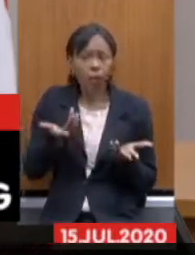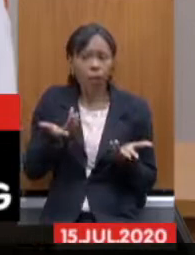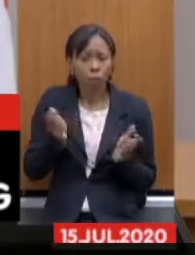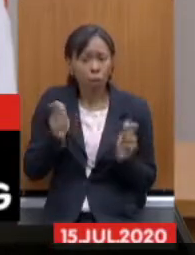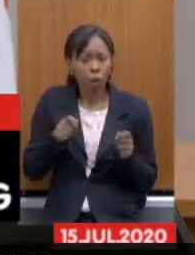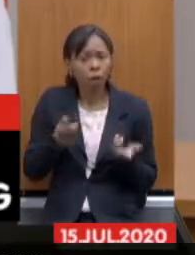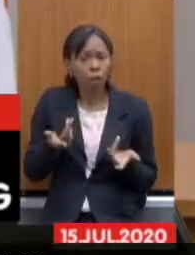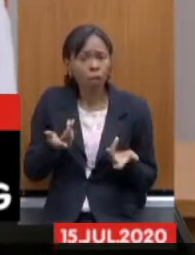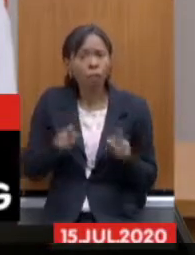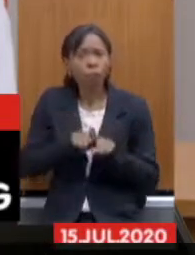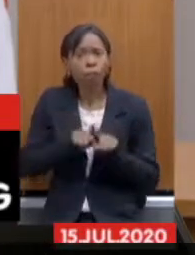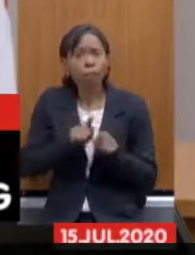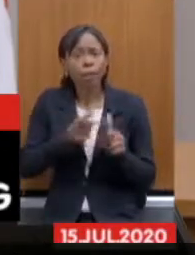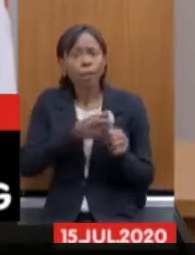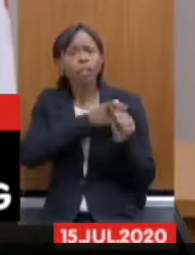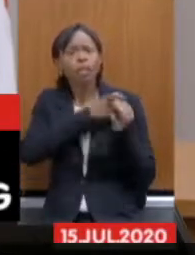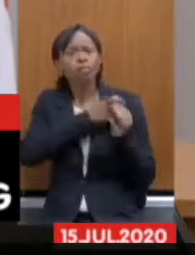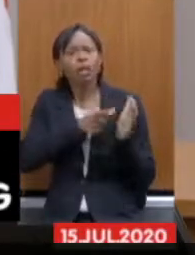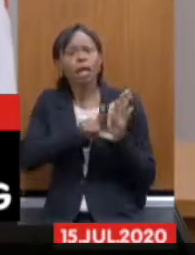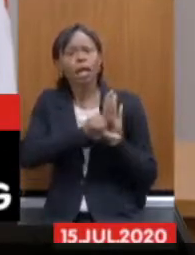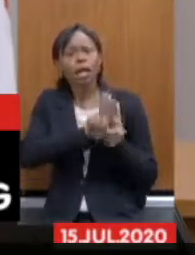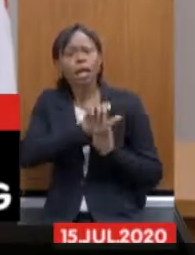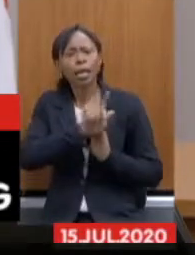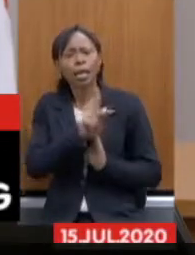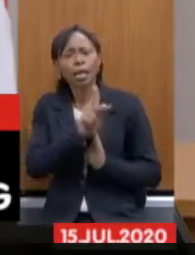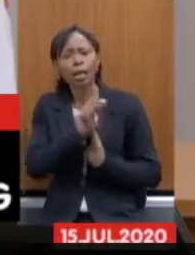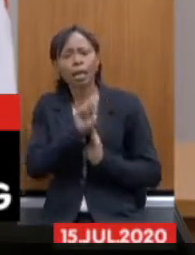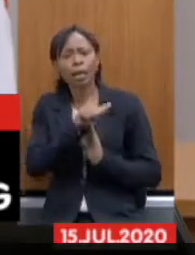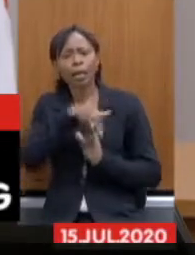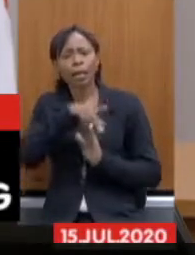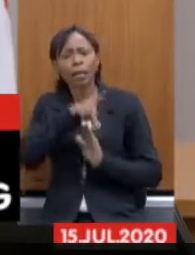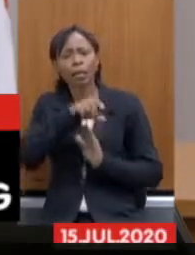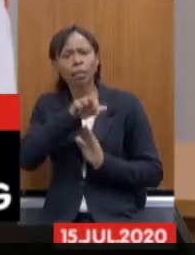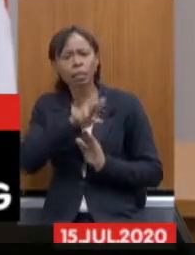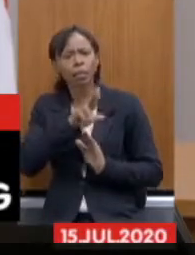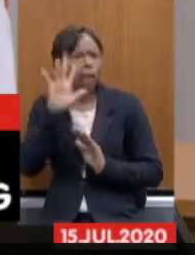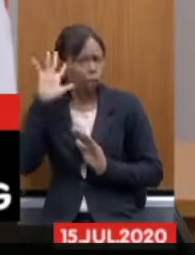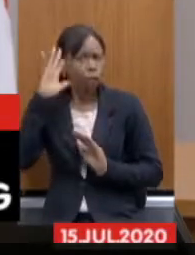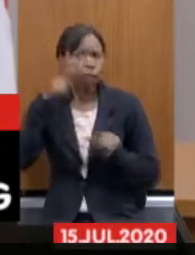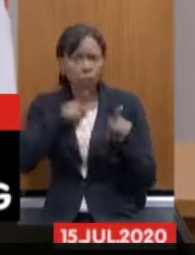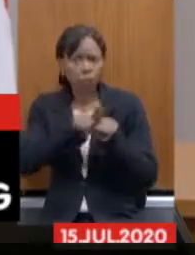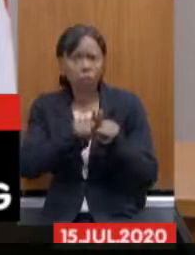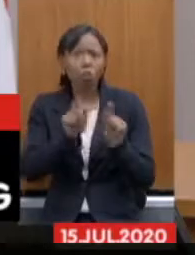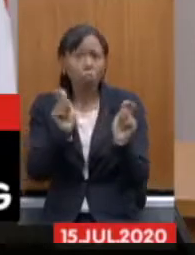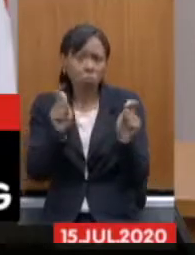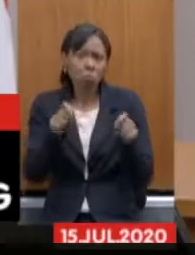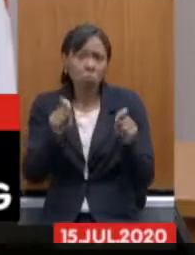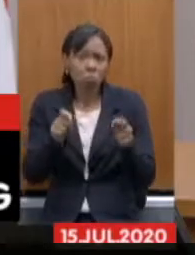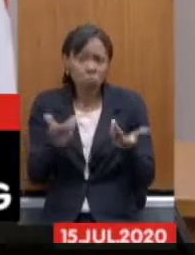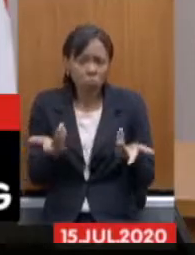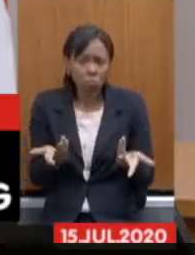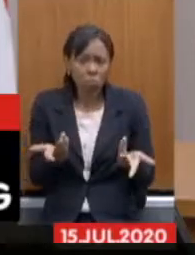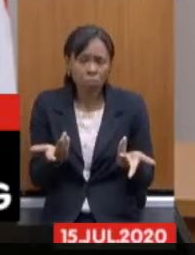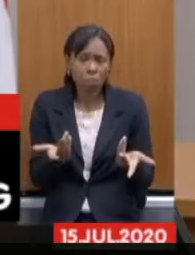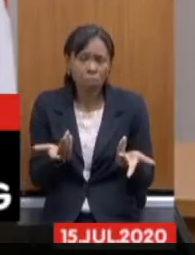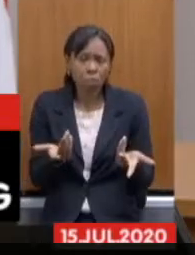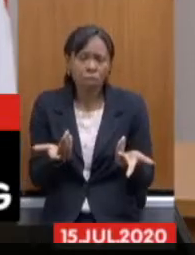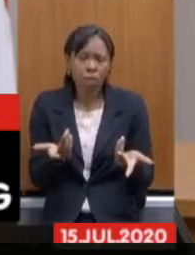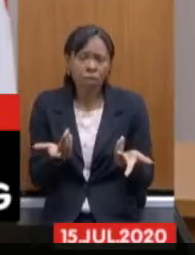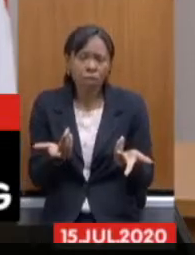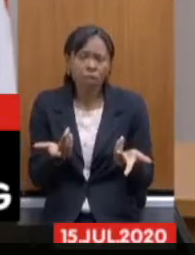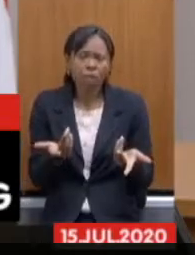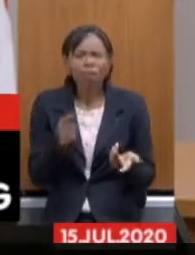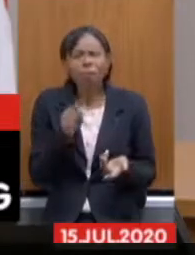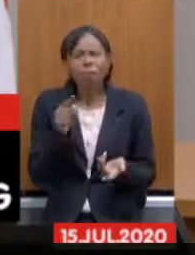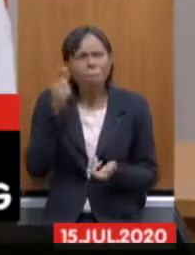e a diva da lei kandir foi citada aqui também é outra coisa que poderia ser feita você fica